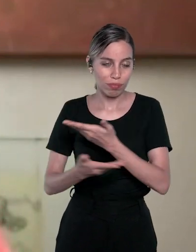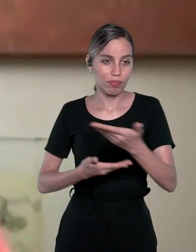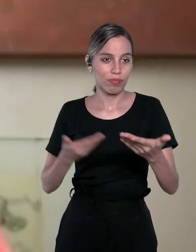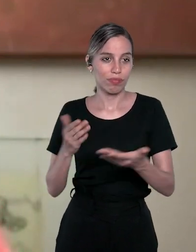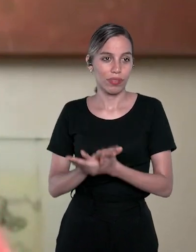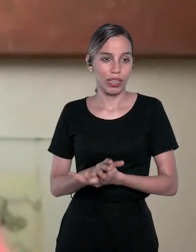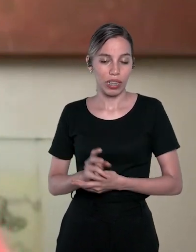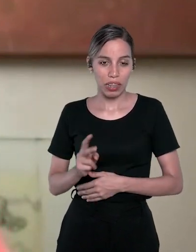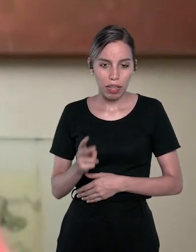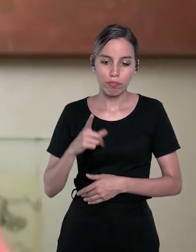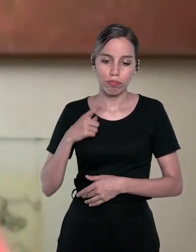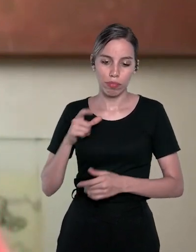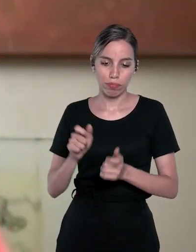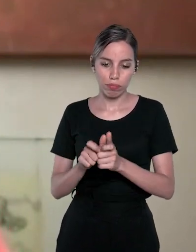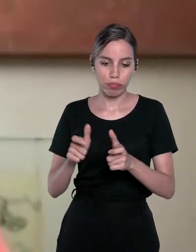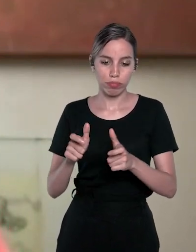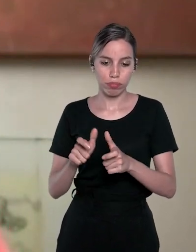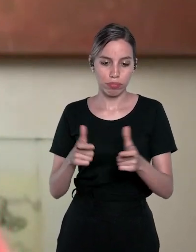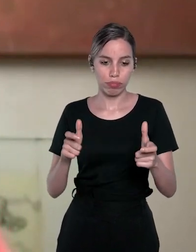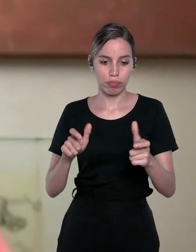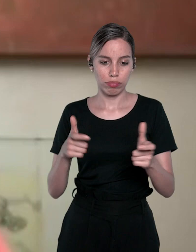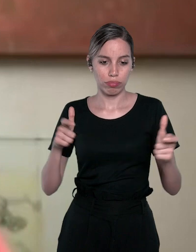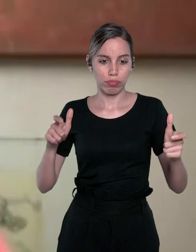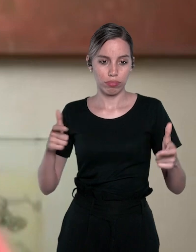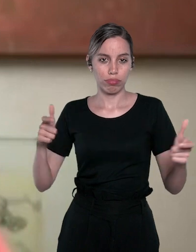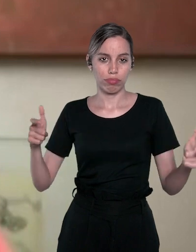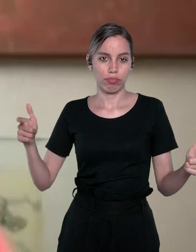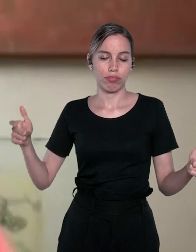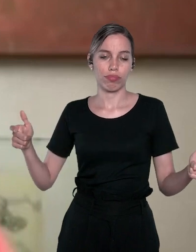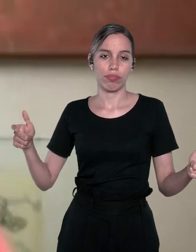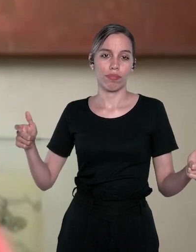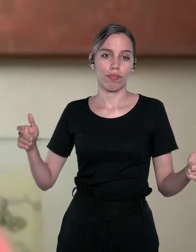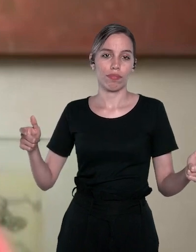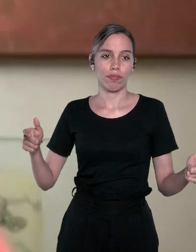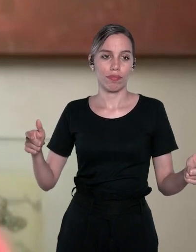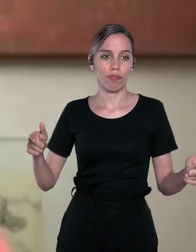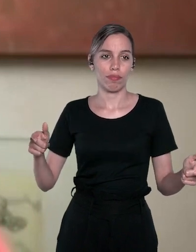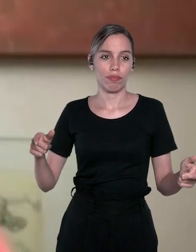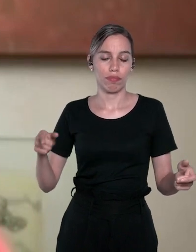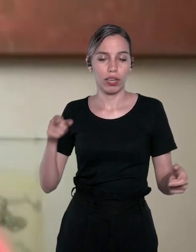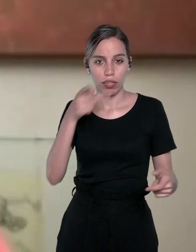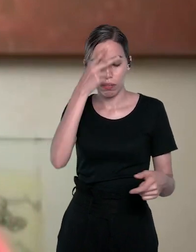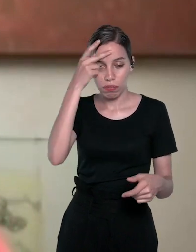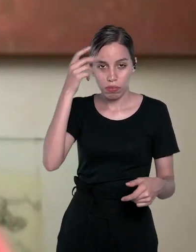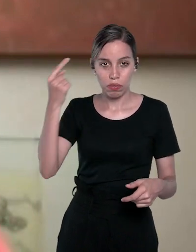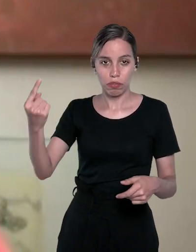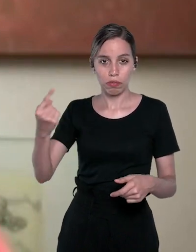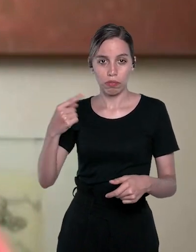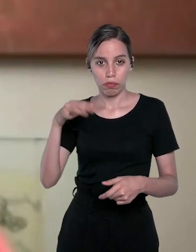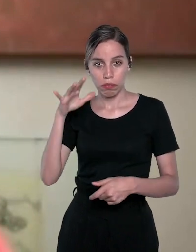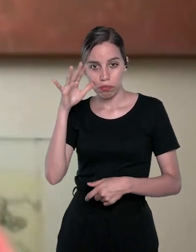Que se consolida cada vez mais aí como uma atividade,